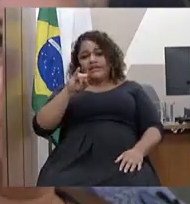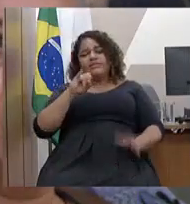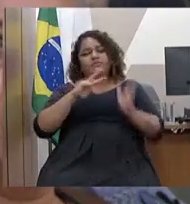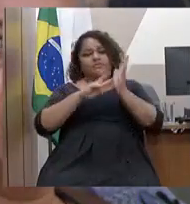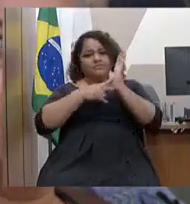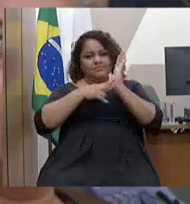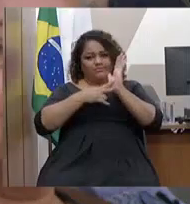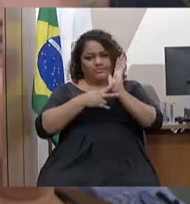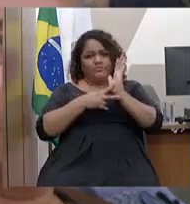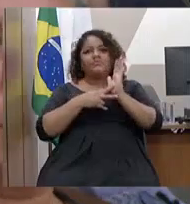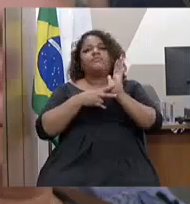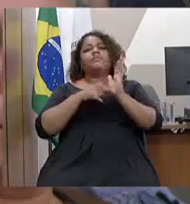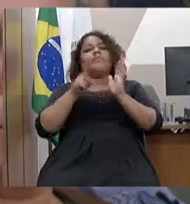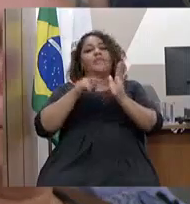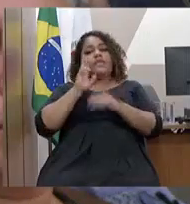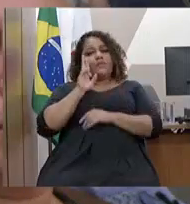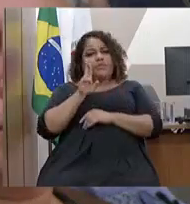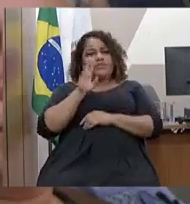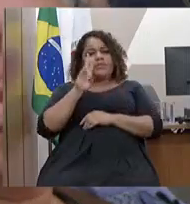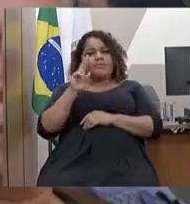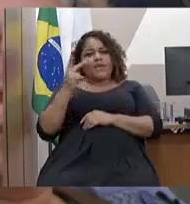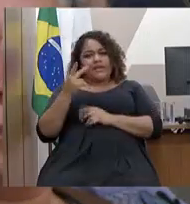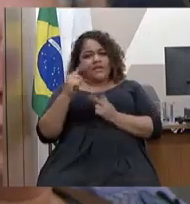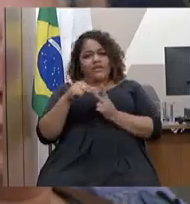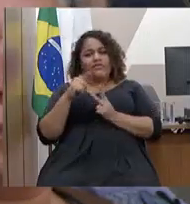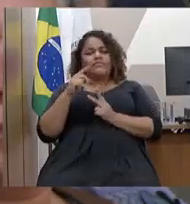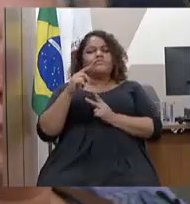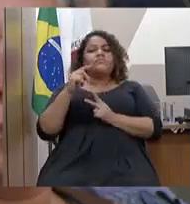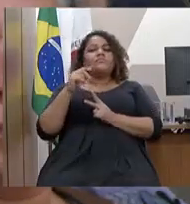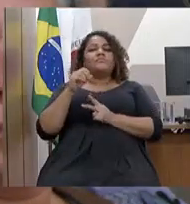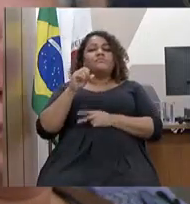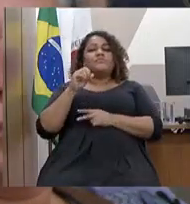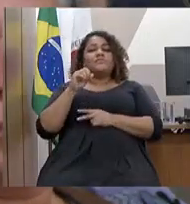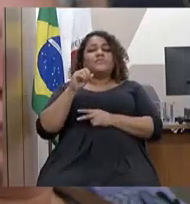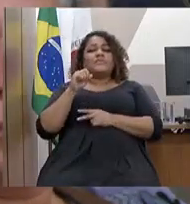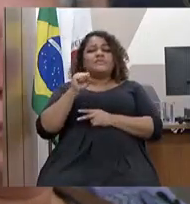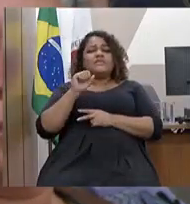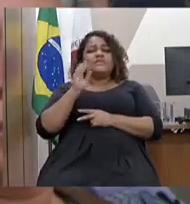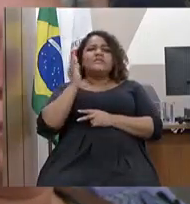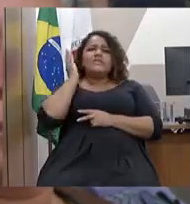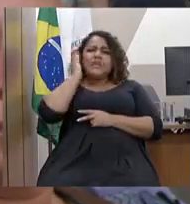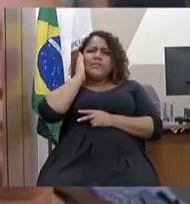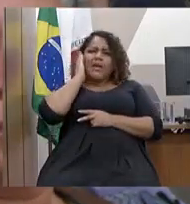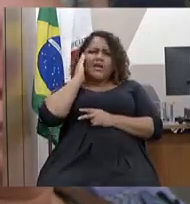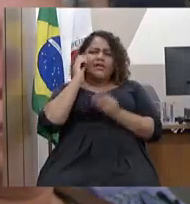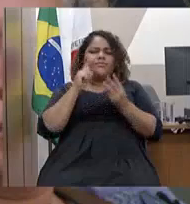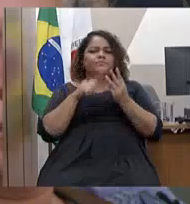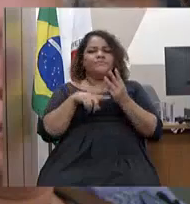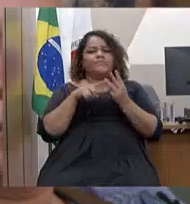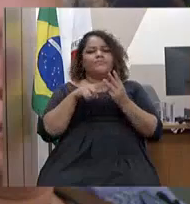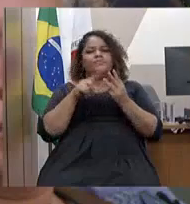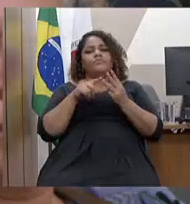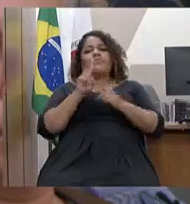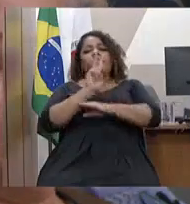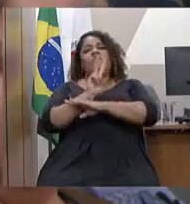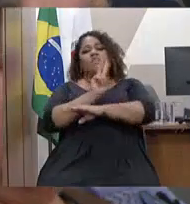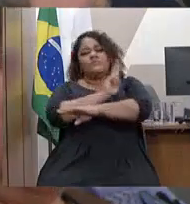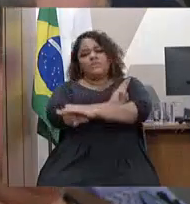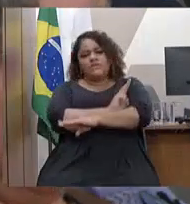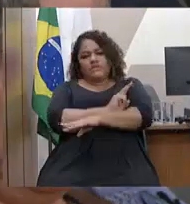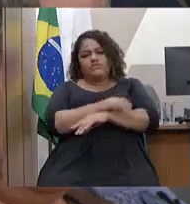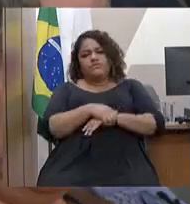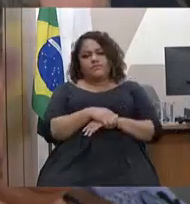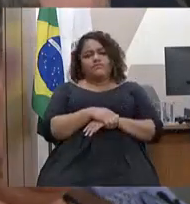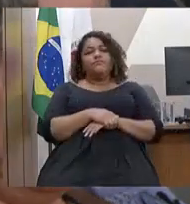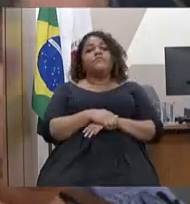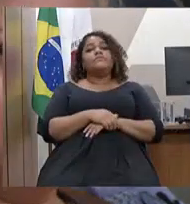Horizonte Sabará Caeté e Vespasiano Vem aqui trazer também a indignação dos trabalhadores da Saúde privada